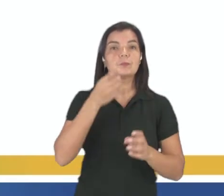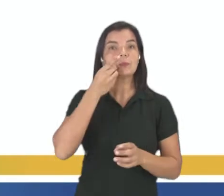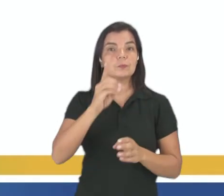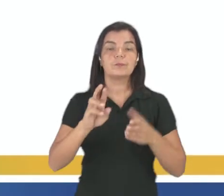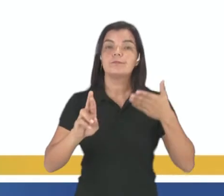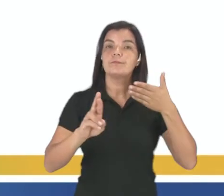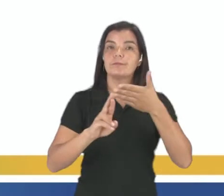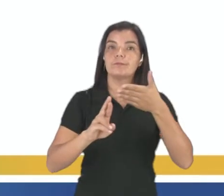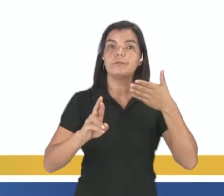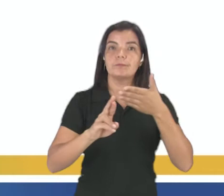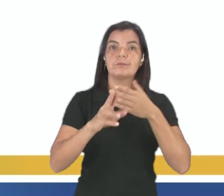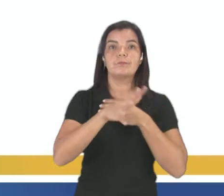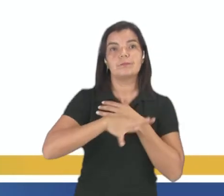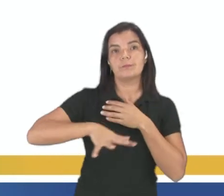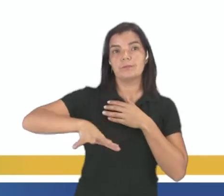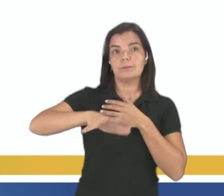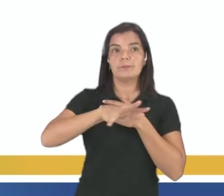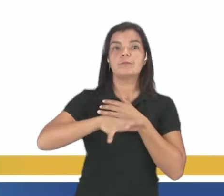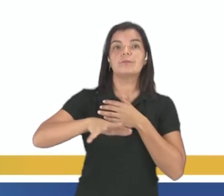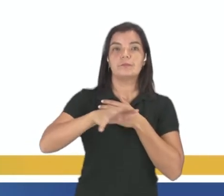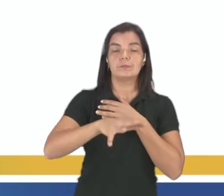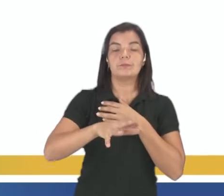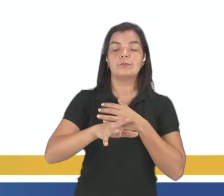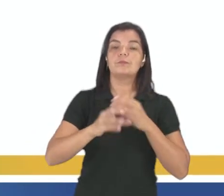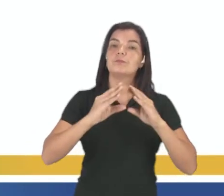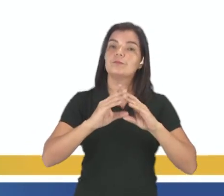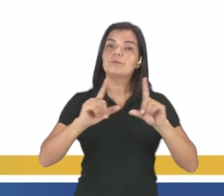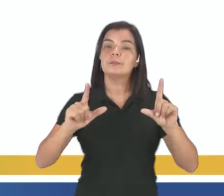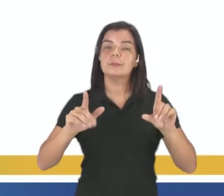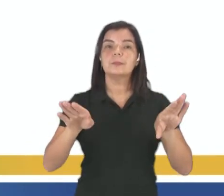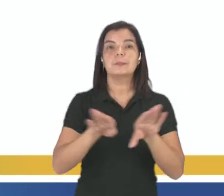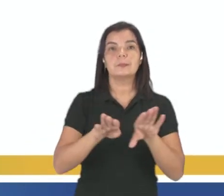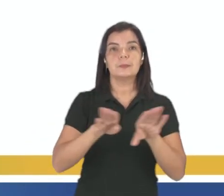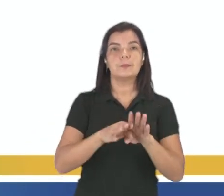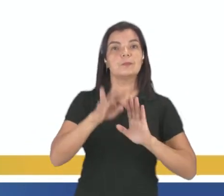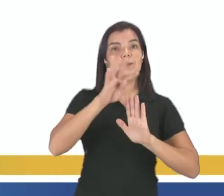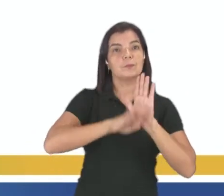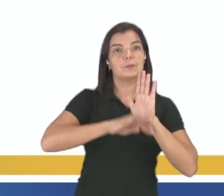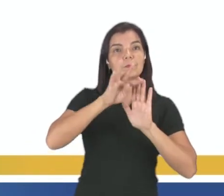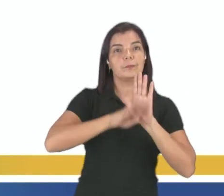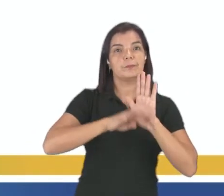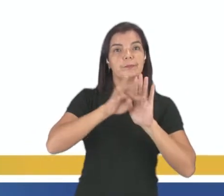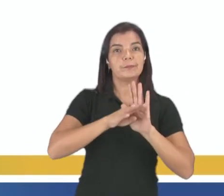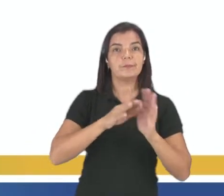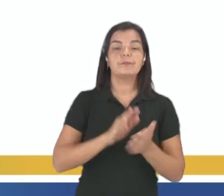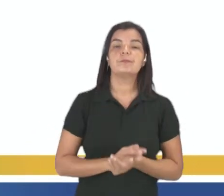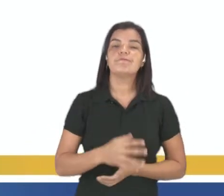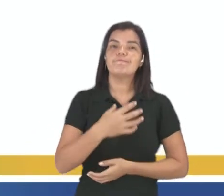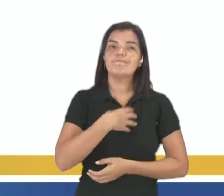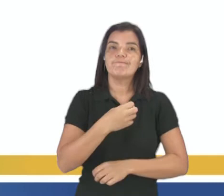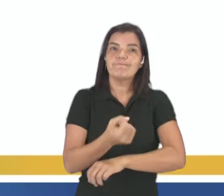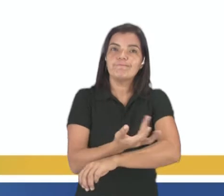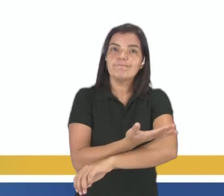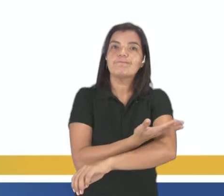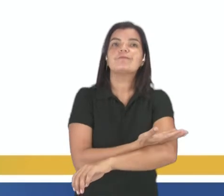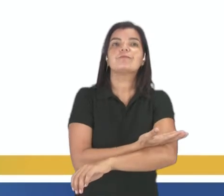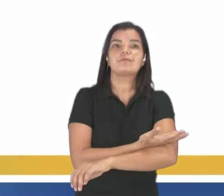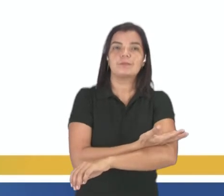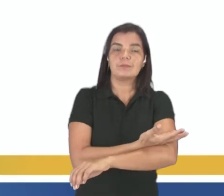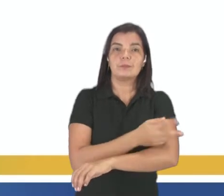referencias, no hay injerencia de subjetividad, es decir, el texto está libre de sentimientos,